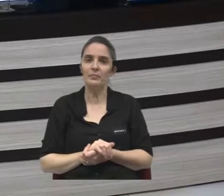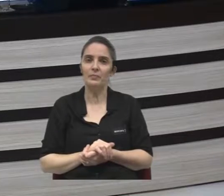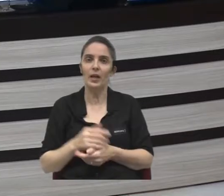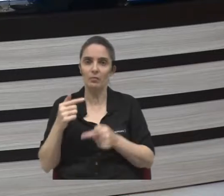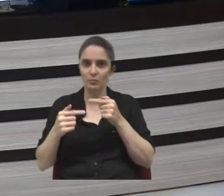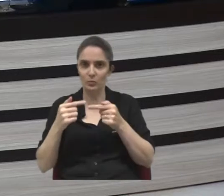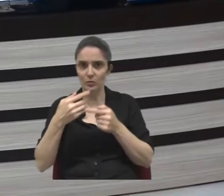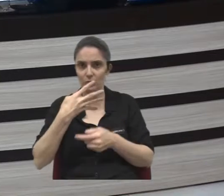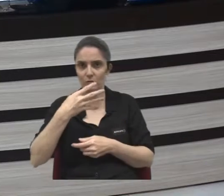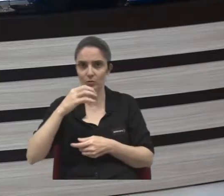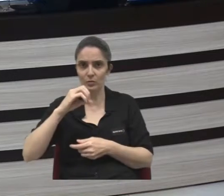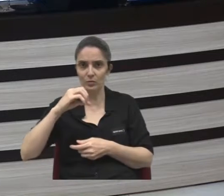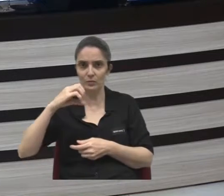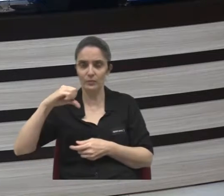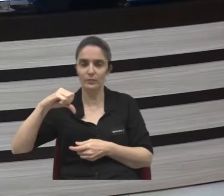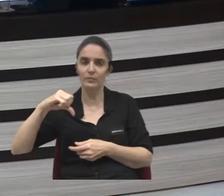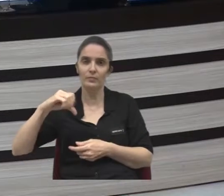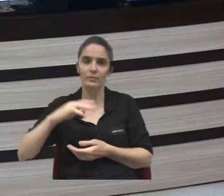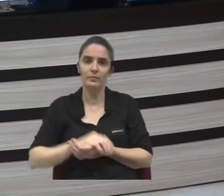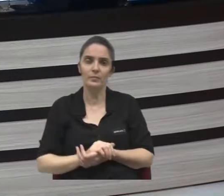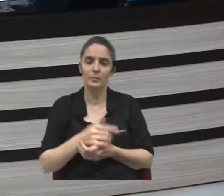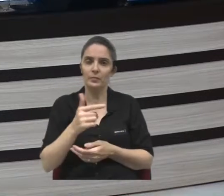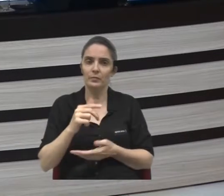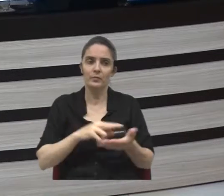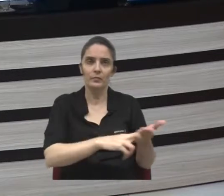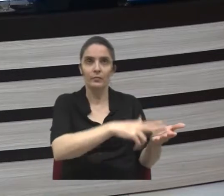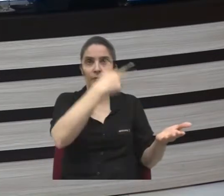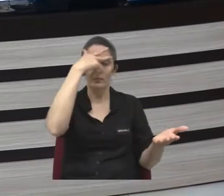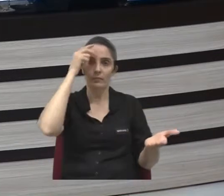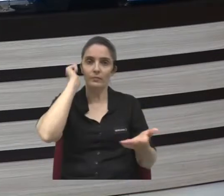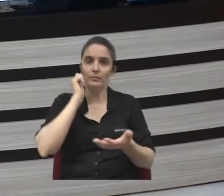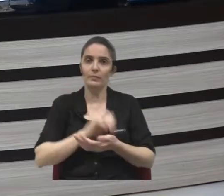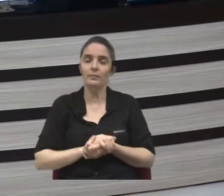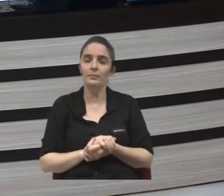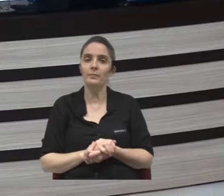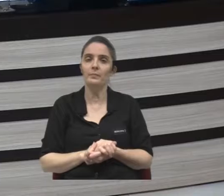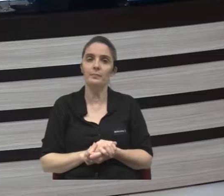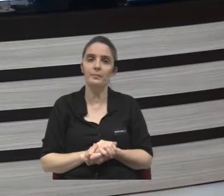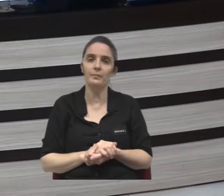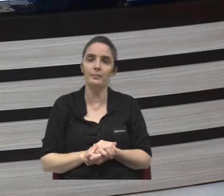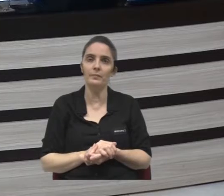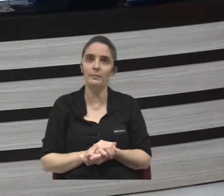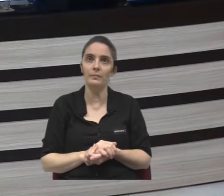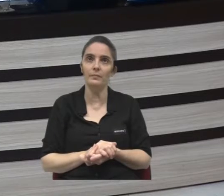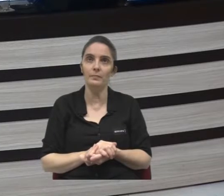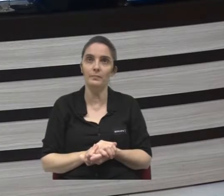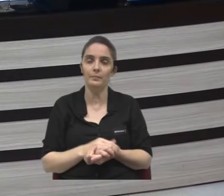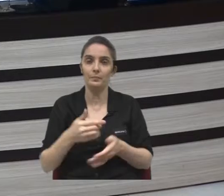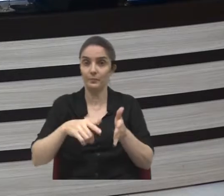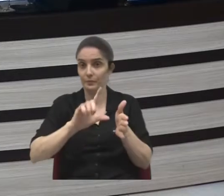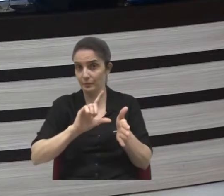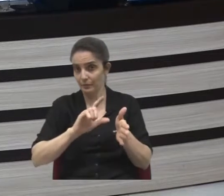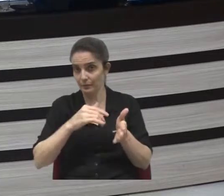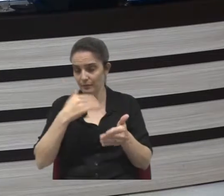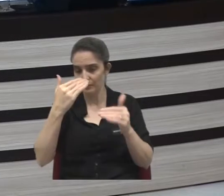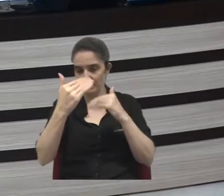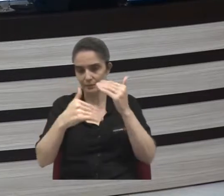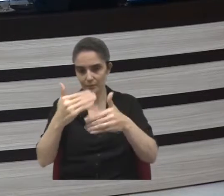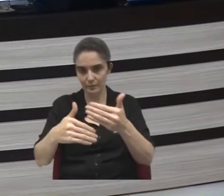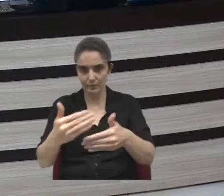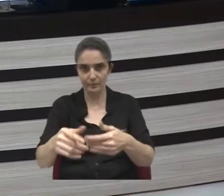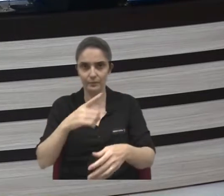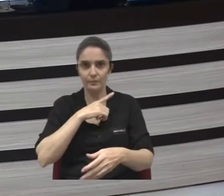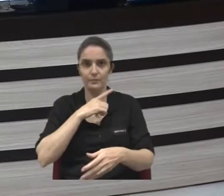409? Não havendo ao executivo. Senhor presidente, antes da continuidade da leitura dos requerimentos, existe matéria